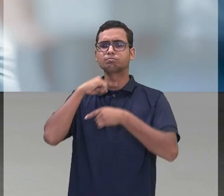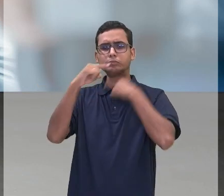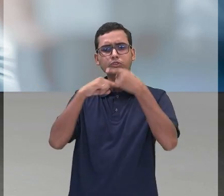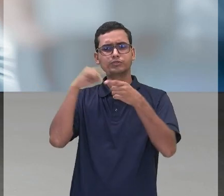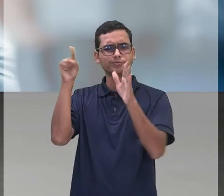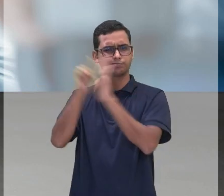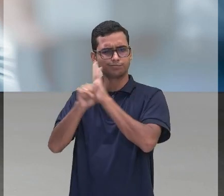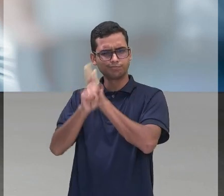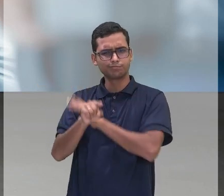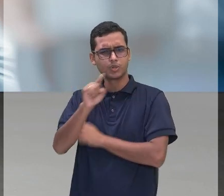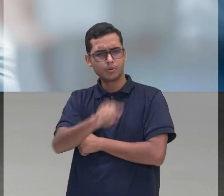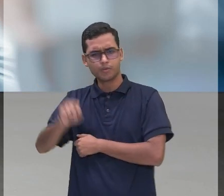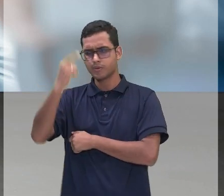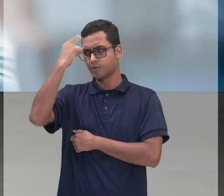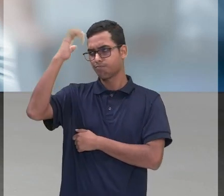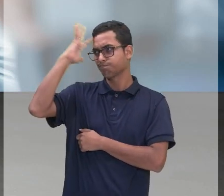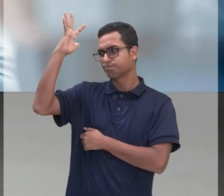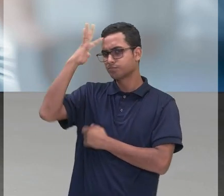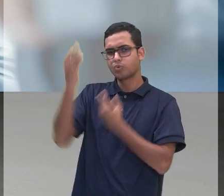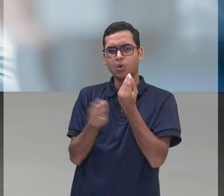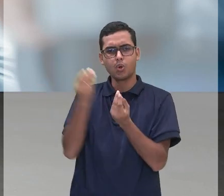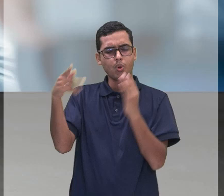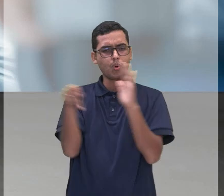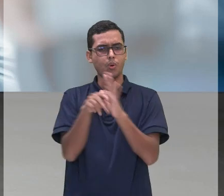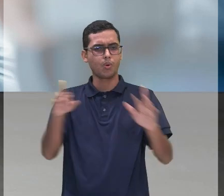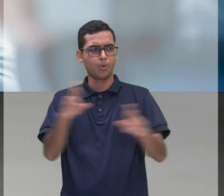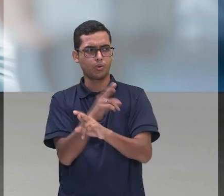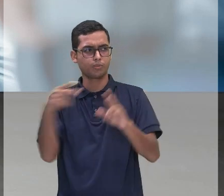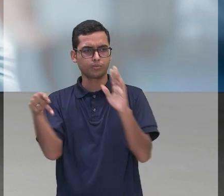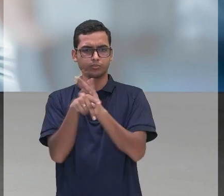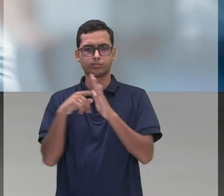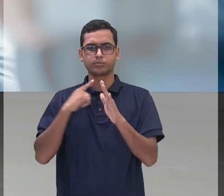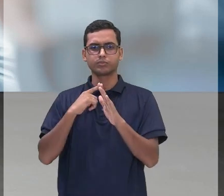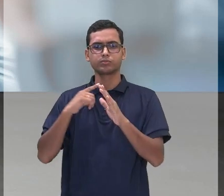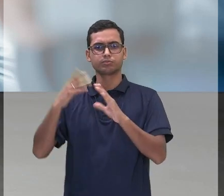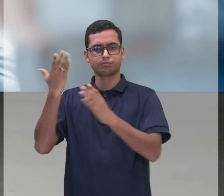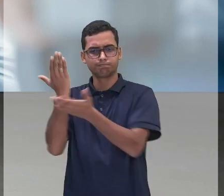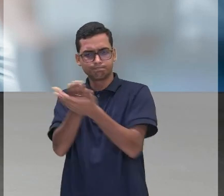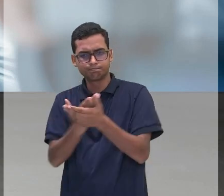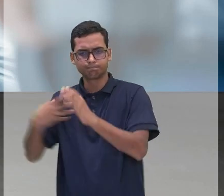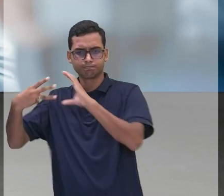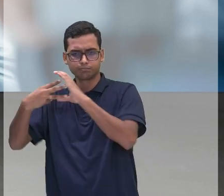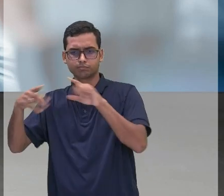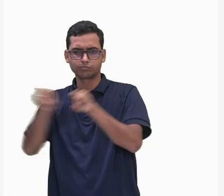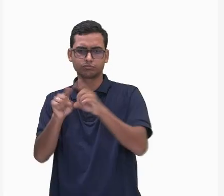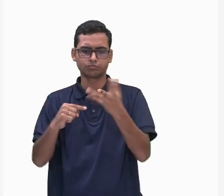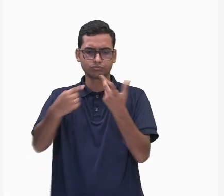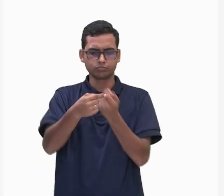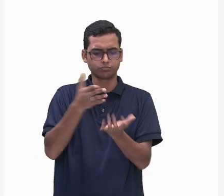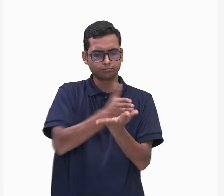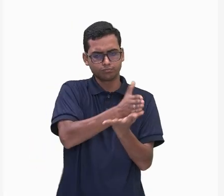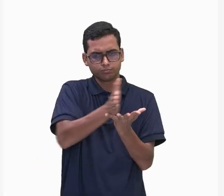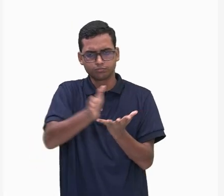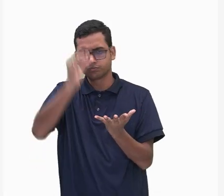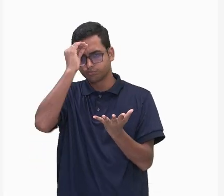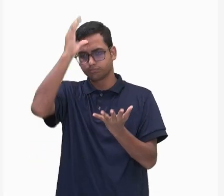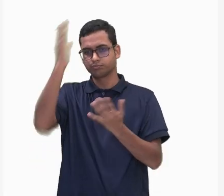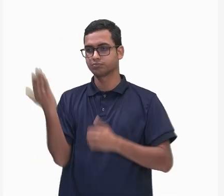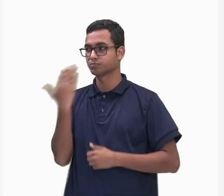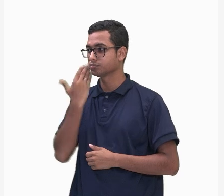para vocês pensarem mais sobre essa relação aí da citologia com diversas áreas. Vamos observar